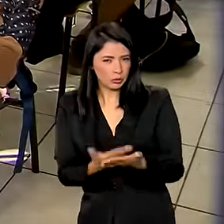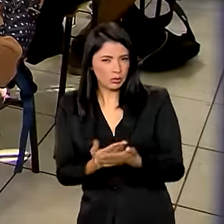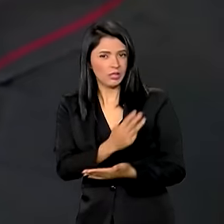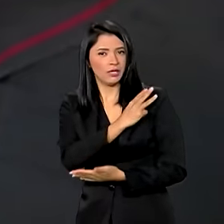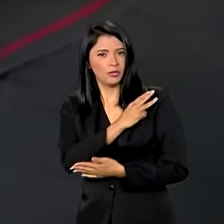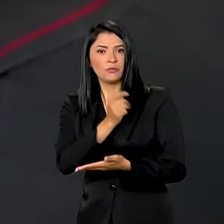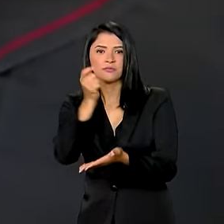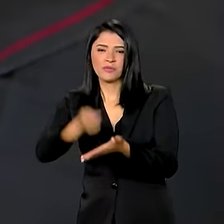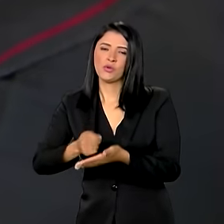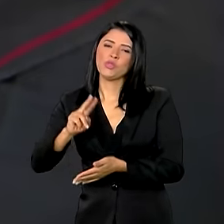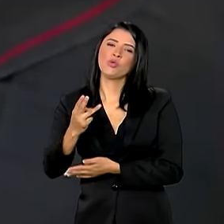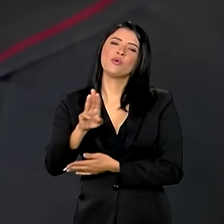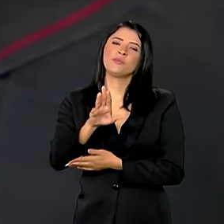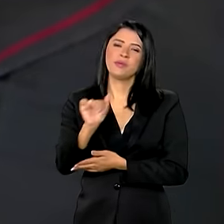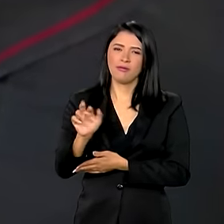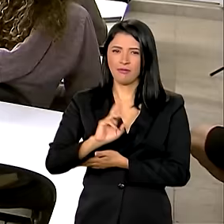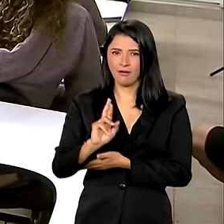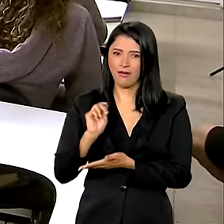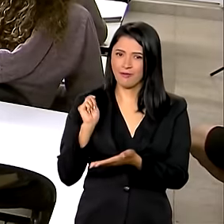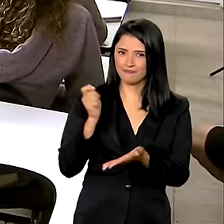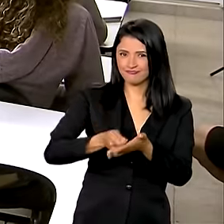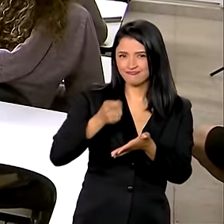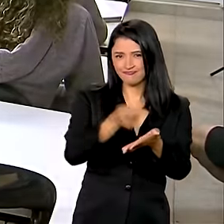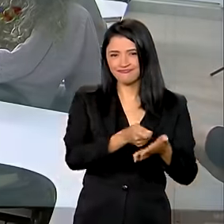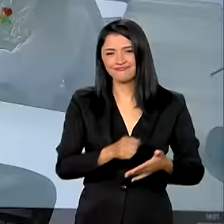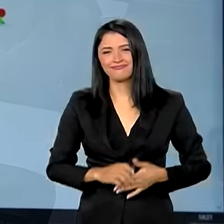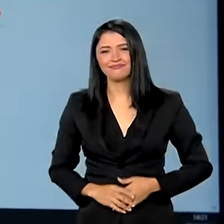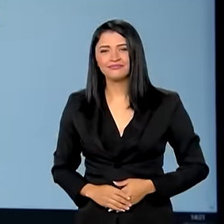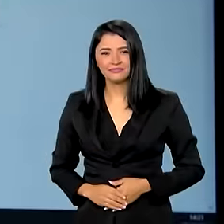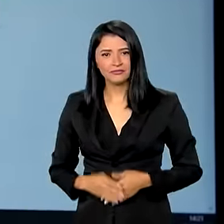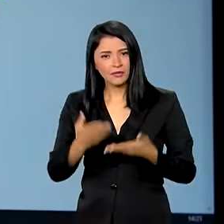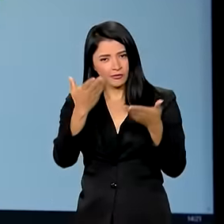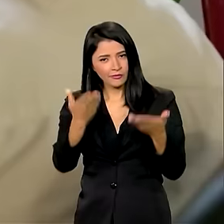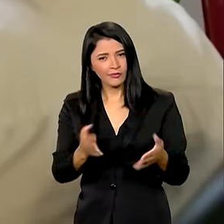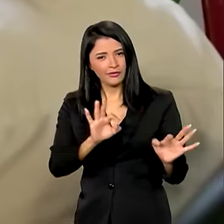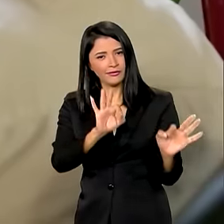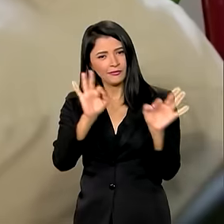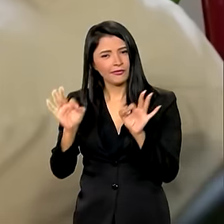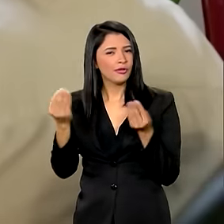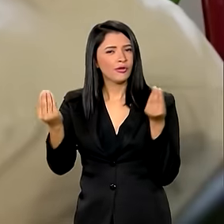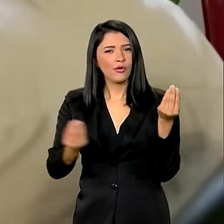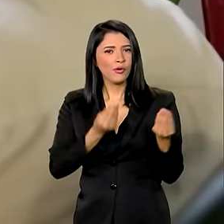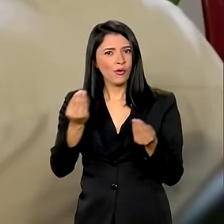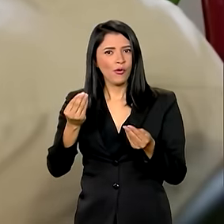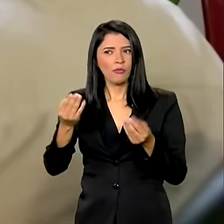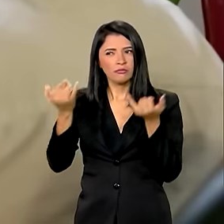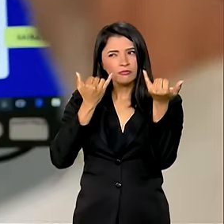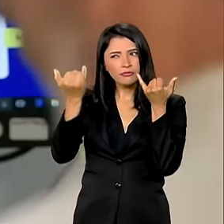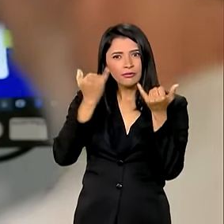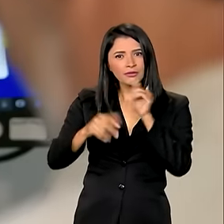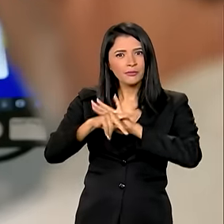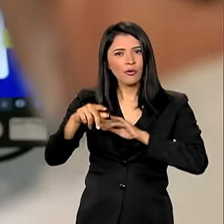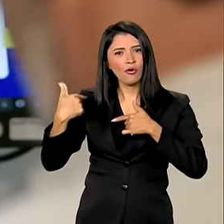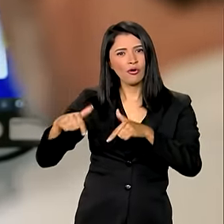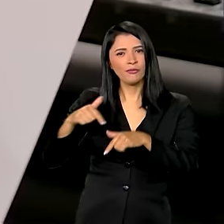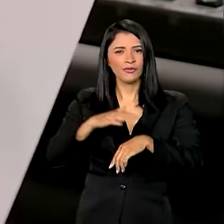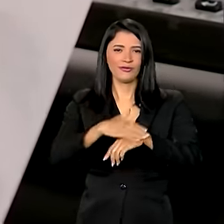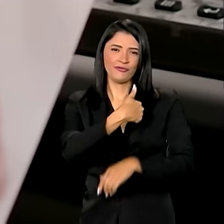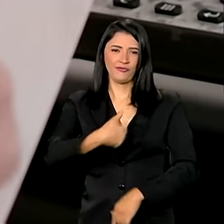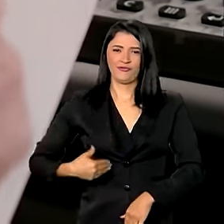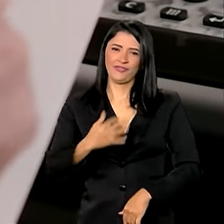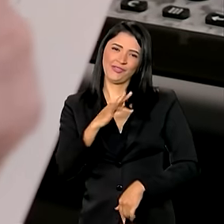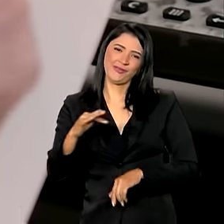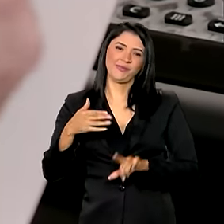já pagou mais de 2 bilhões de reais em benefícios. E você vai ver como ficar por dentro das ações do governo